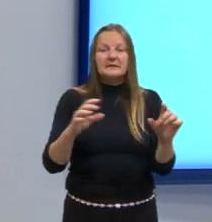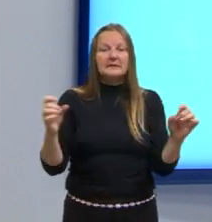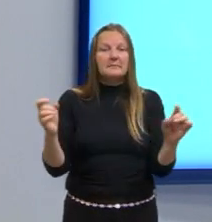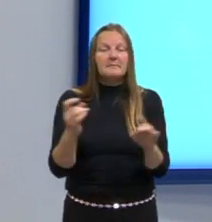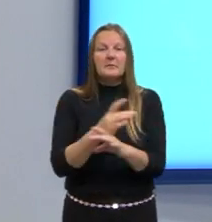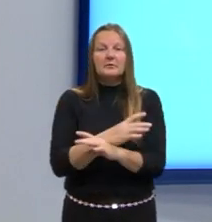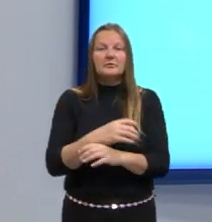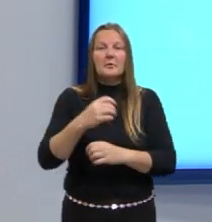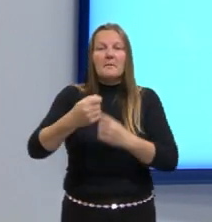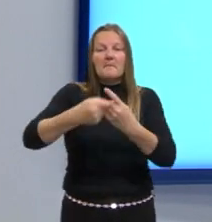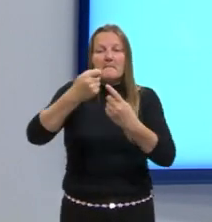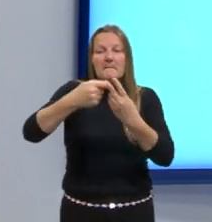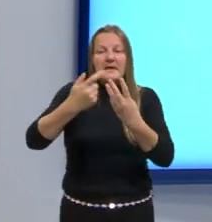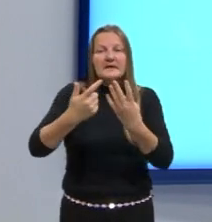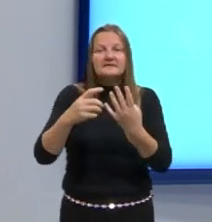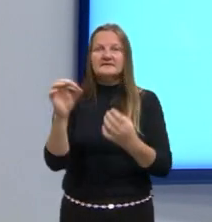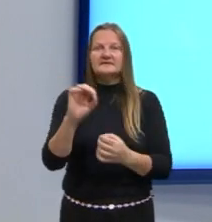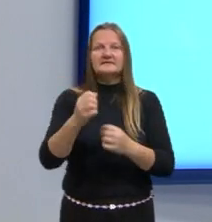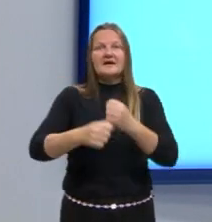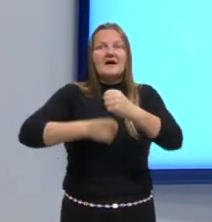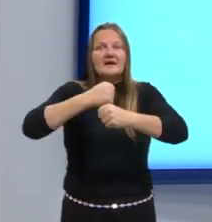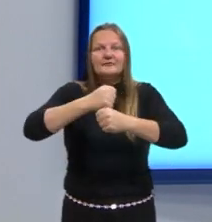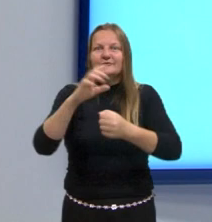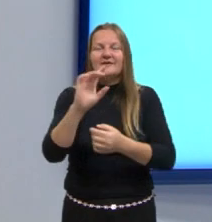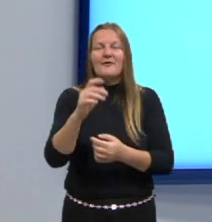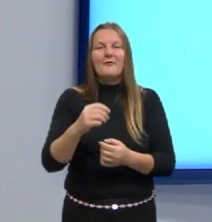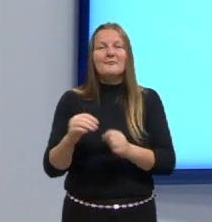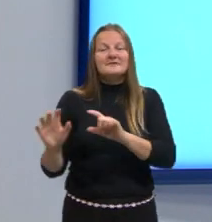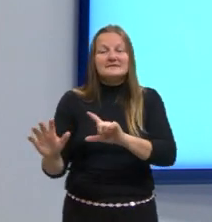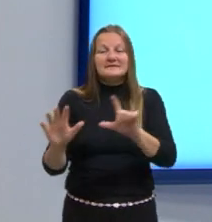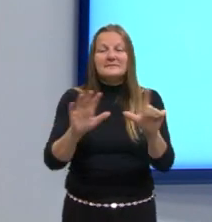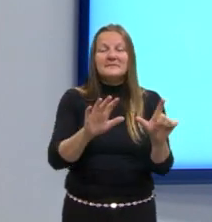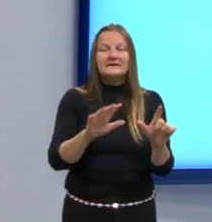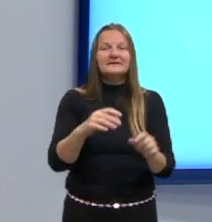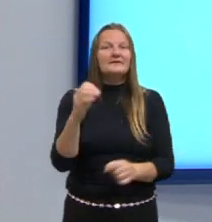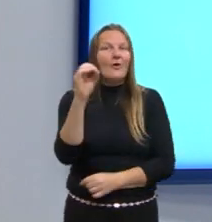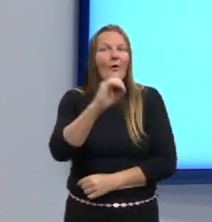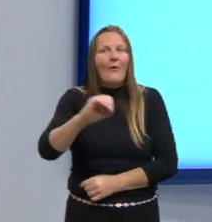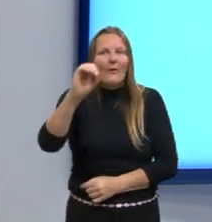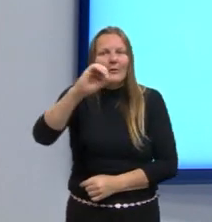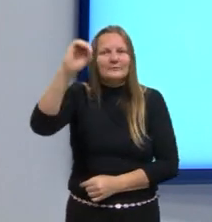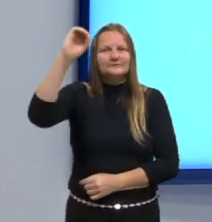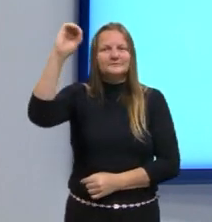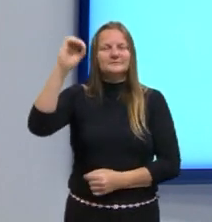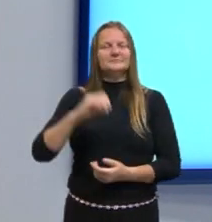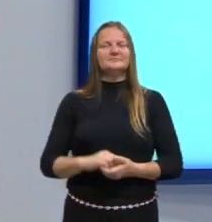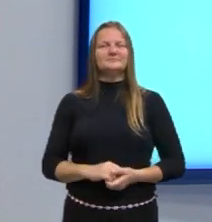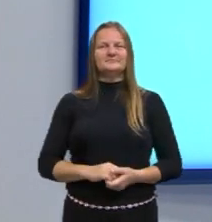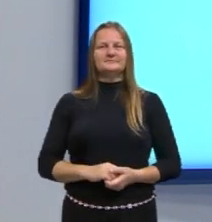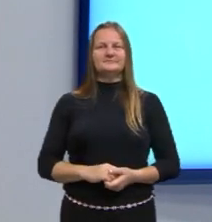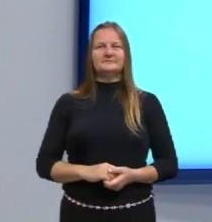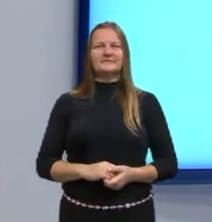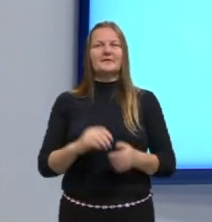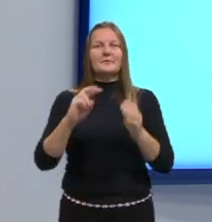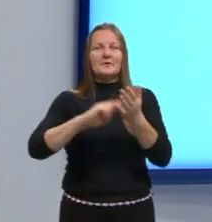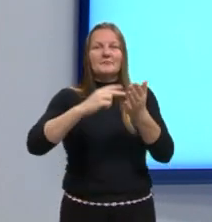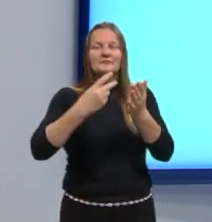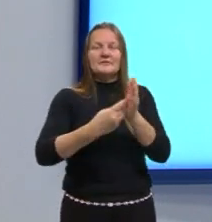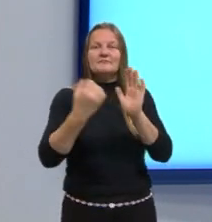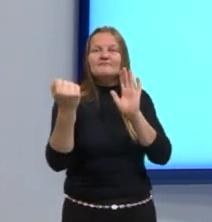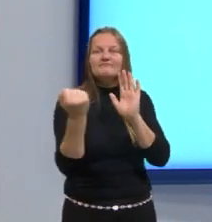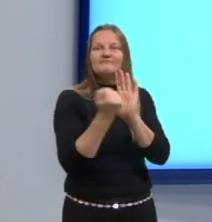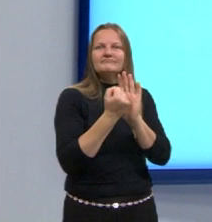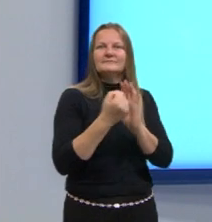de ano de meses a gente tá falando semanas então a unidade que mudou muito e é isso que faz a significança importância